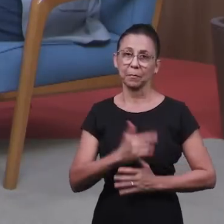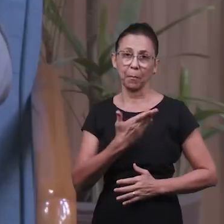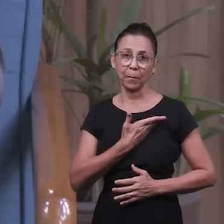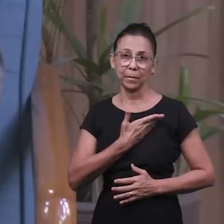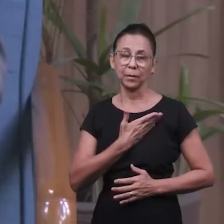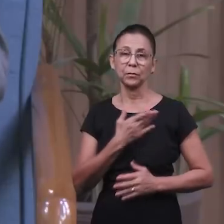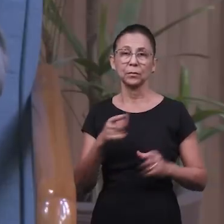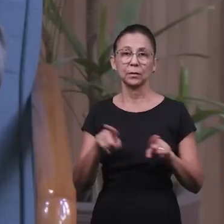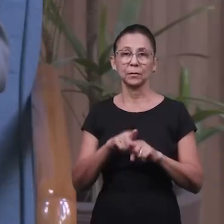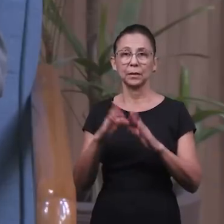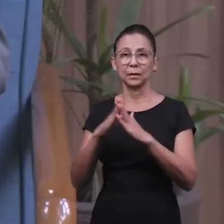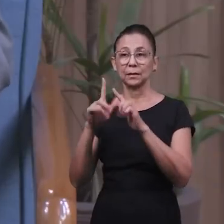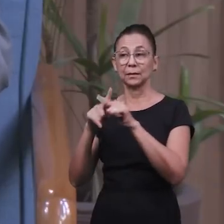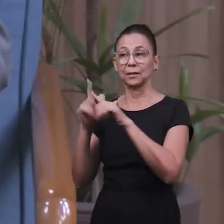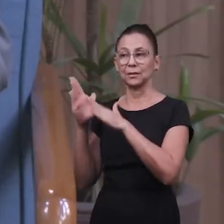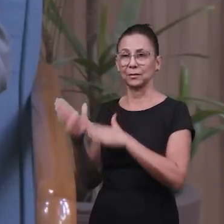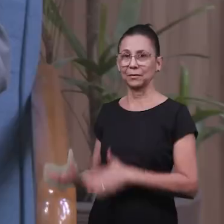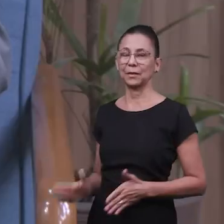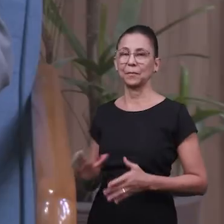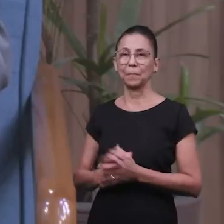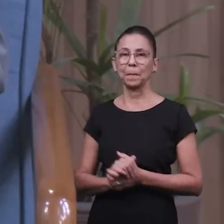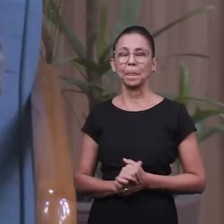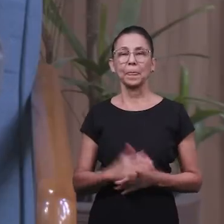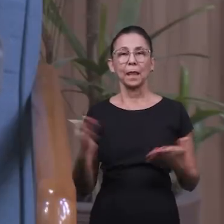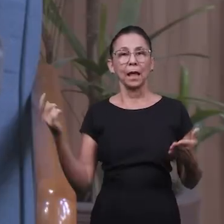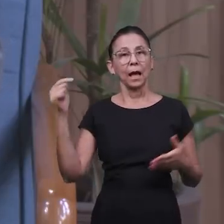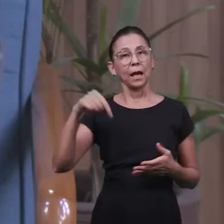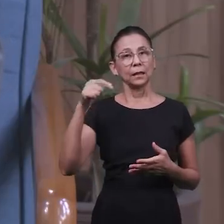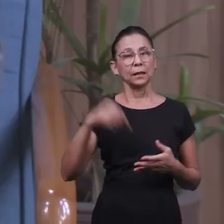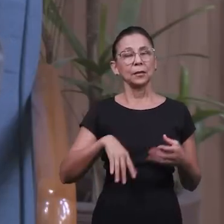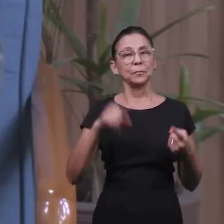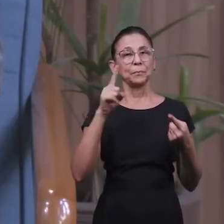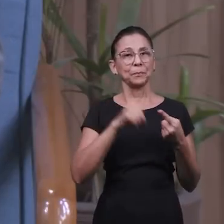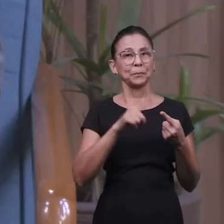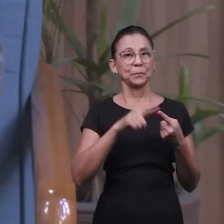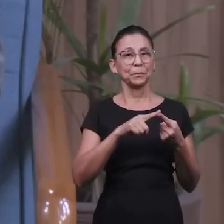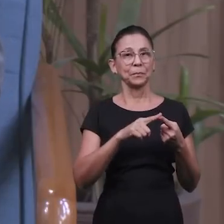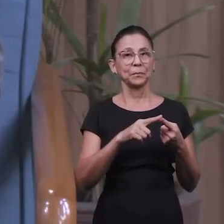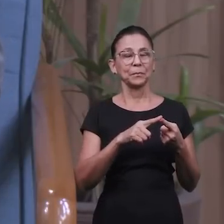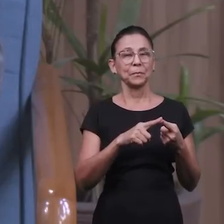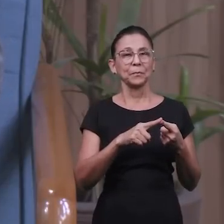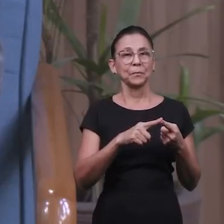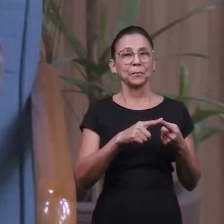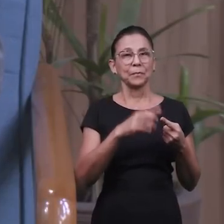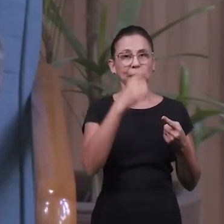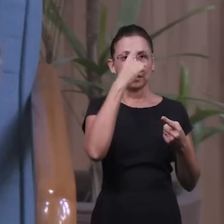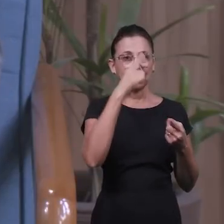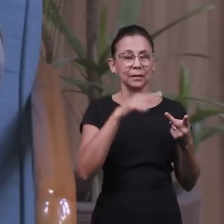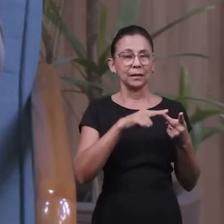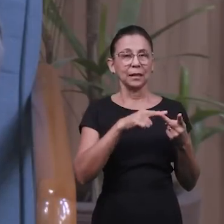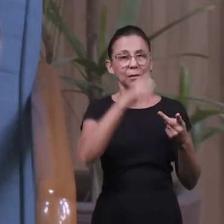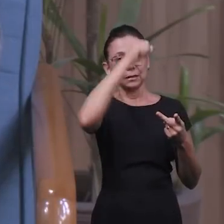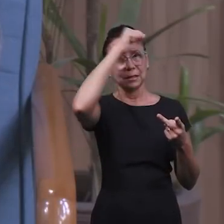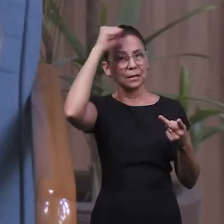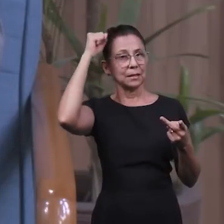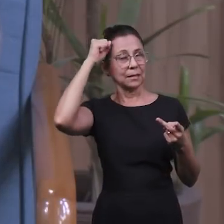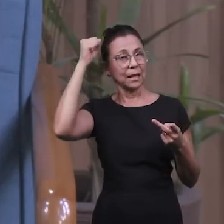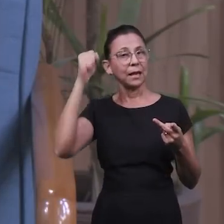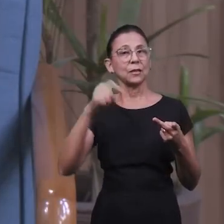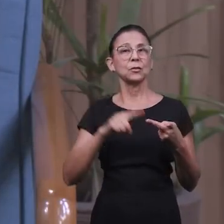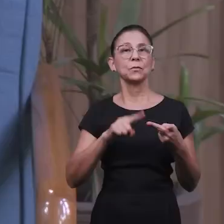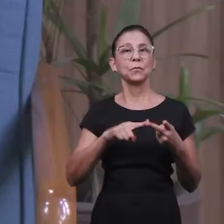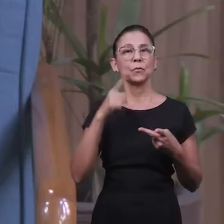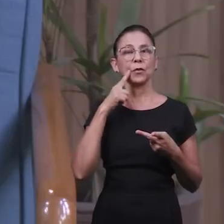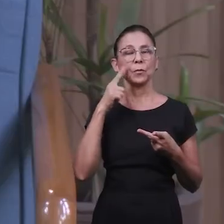fiel. No programa de hoje, no quadro Lições do Manaim, eu recebo os pastores Daniel Moreira e Sérgio Souza para conversarmos sobre o Livro